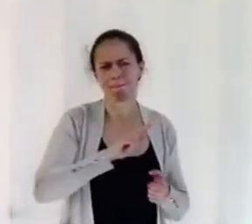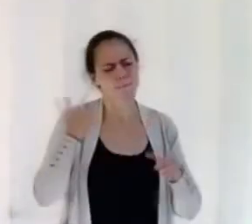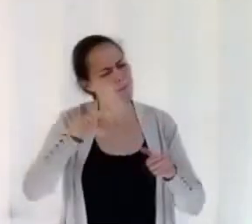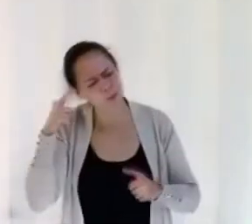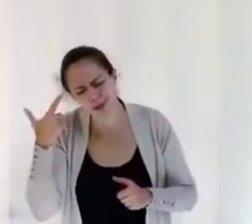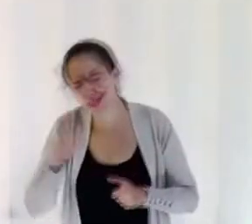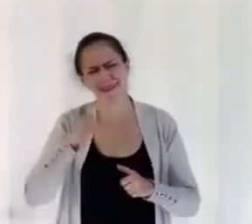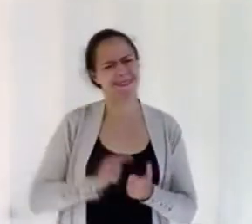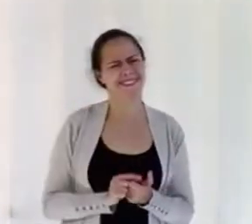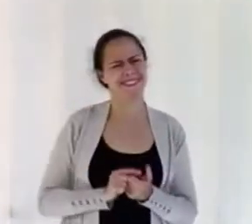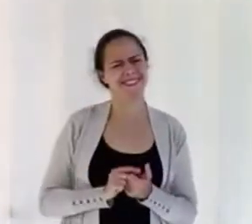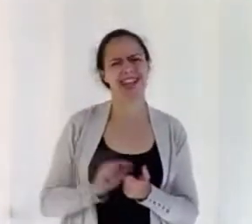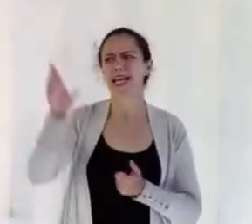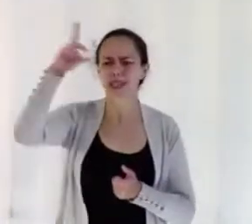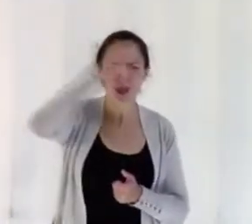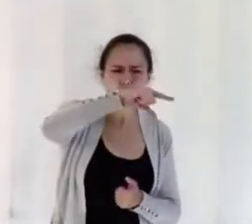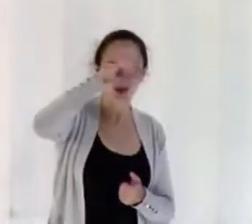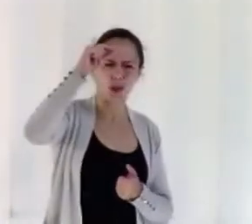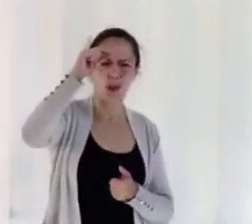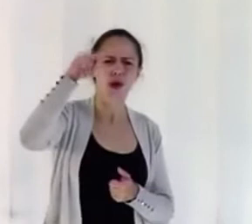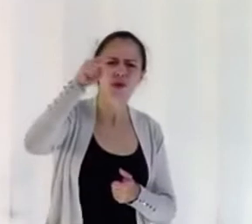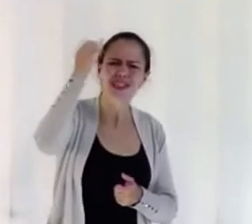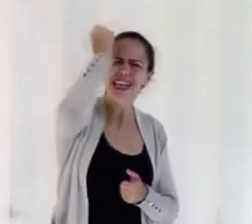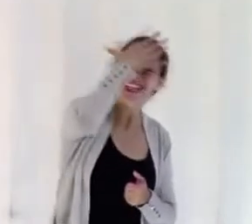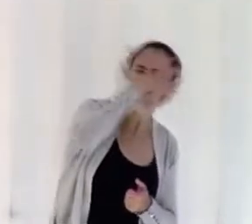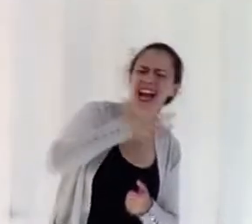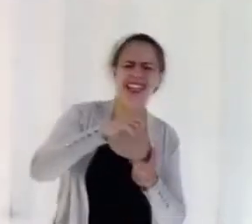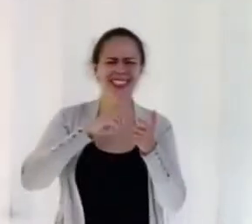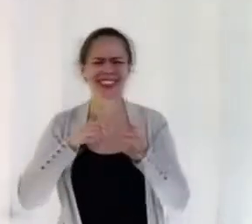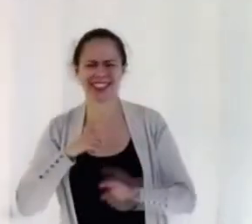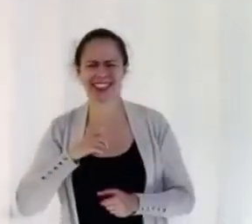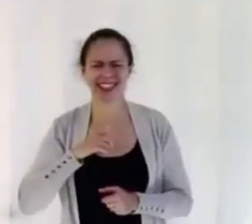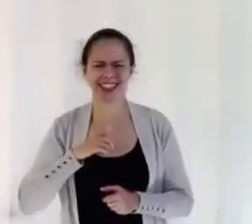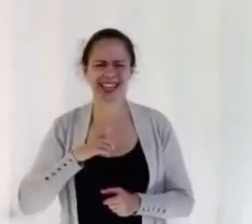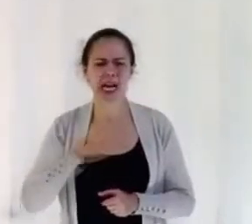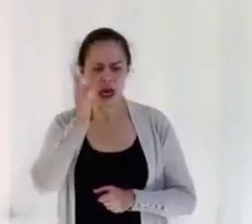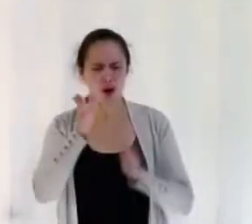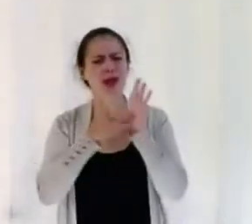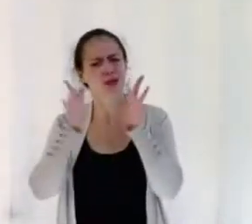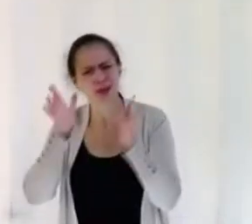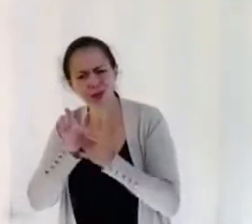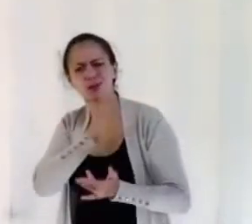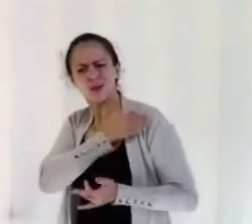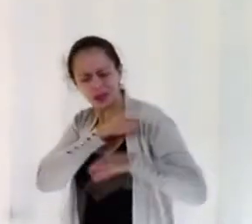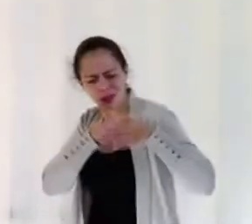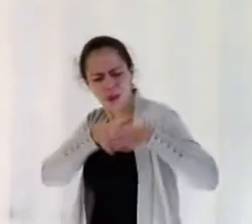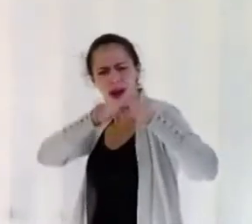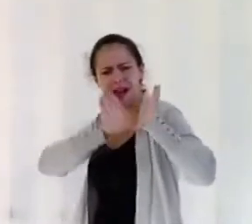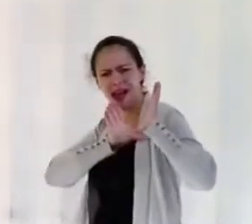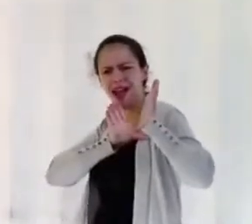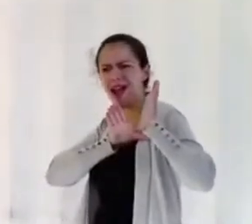judaizante, ele era bem meticuloso em relação à lei referente ao alimento, à